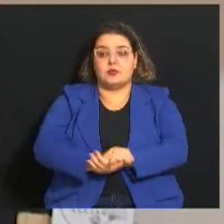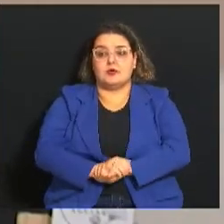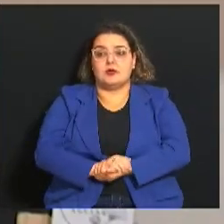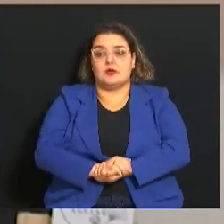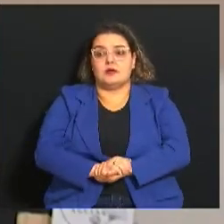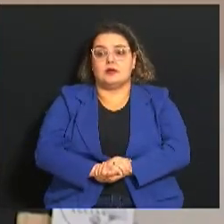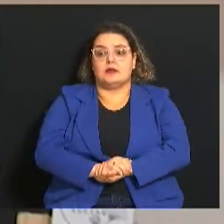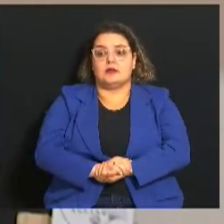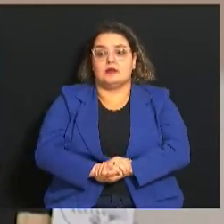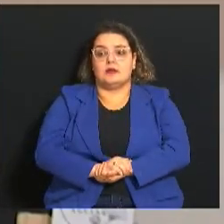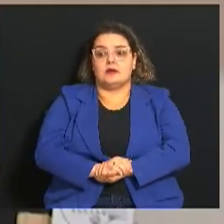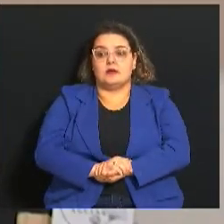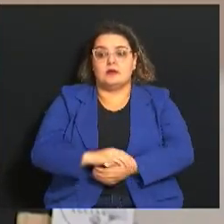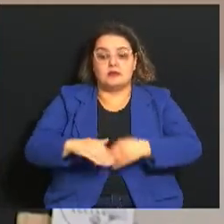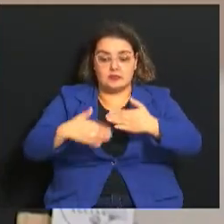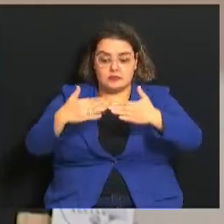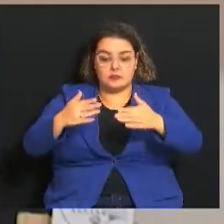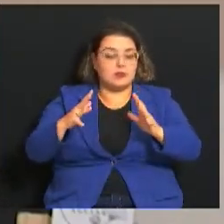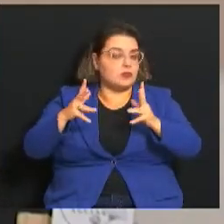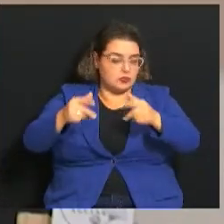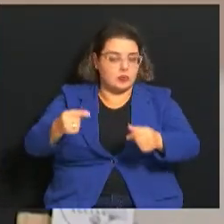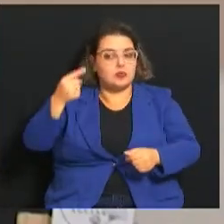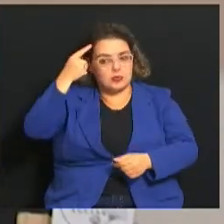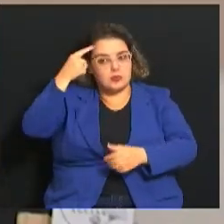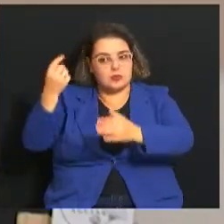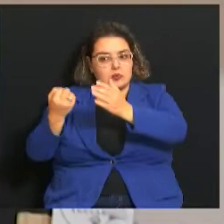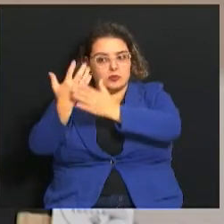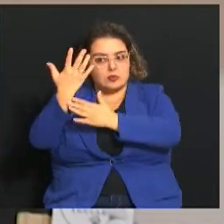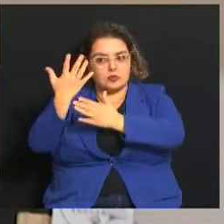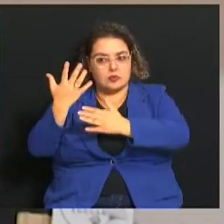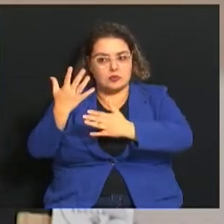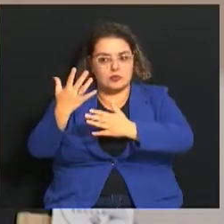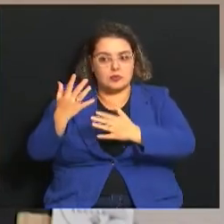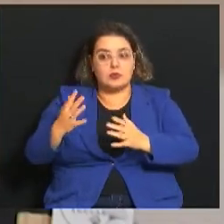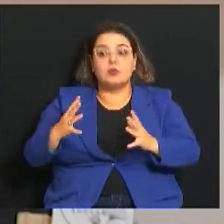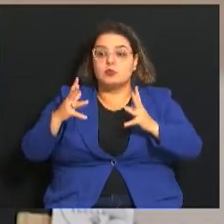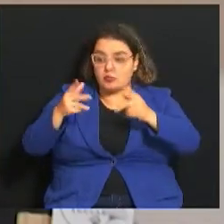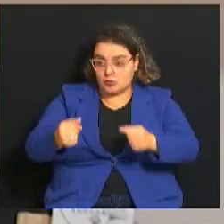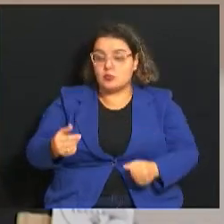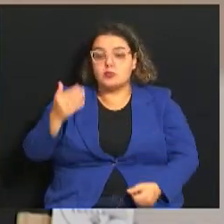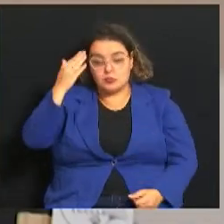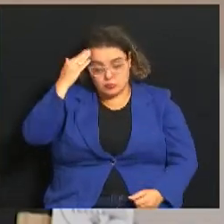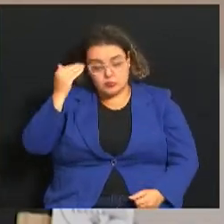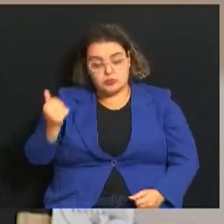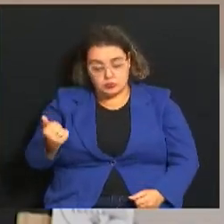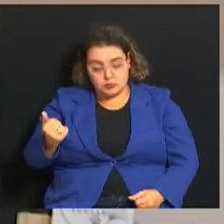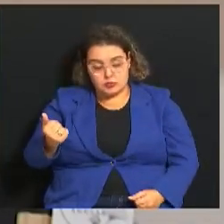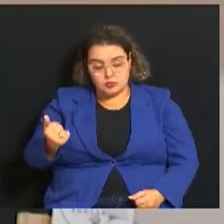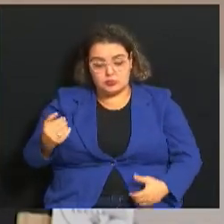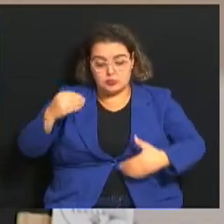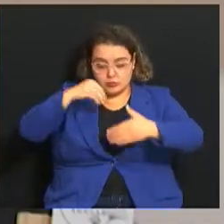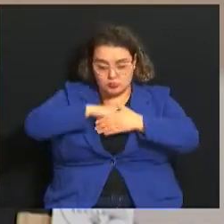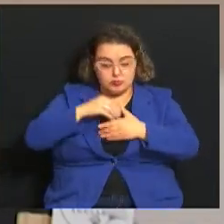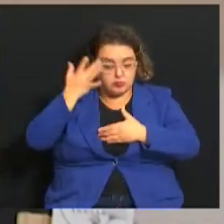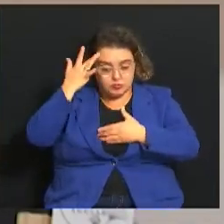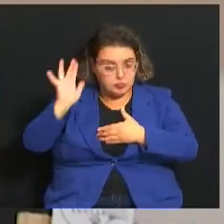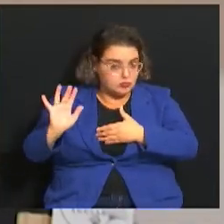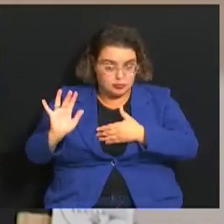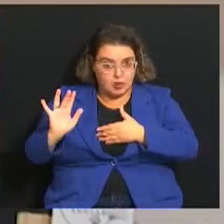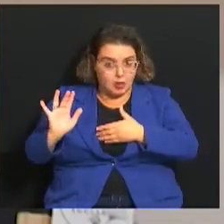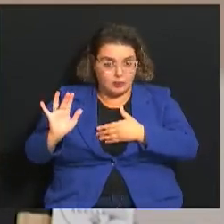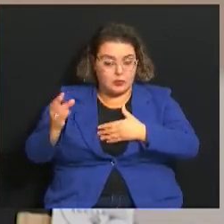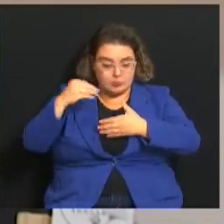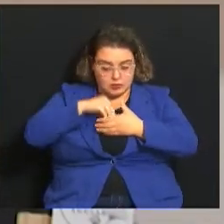desenvolver, porque todo mundo é criativo, né? Eu acho que todo mundo tem a criatividade dentro de si, às vezes nem sabe, mas a criatividade está lá guardada. Então, procura